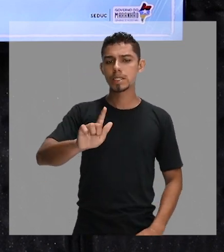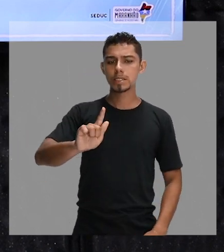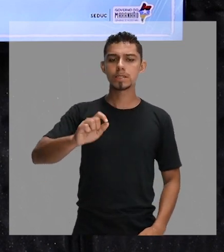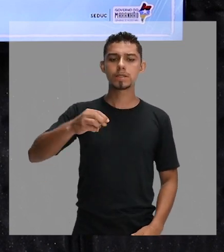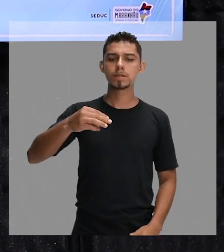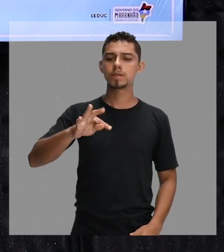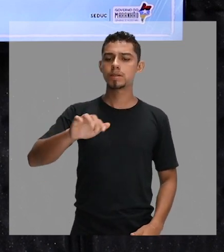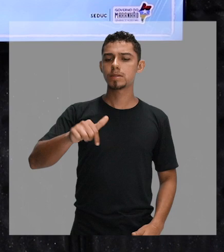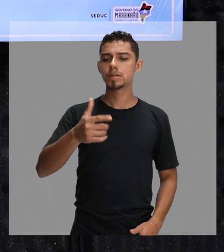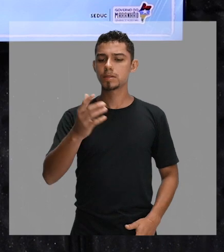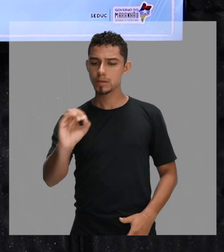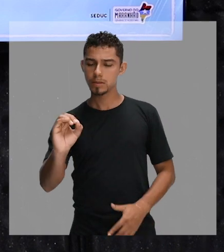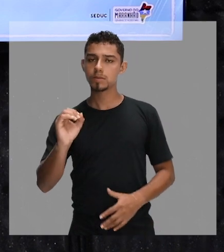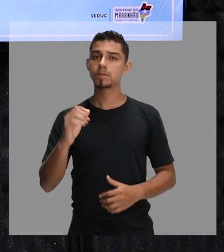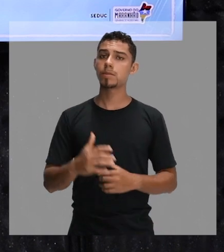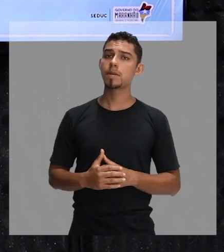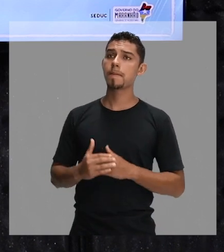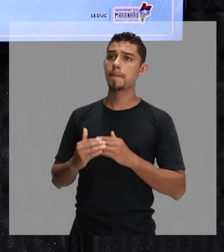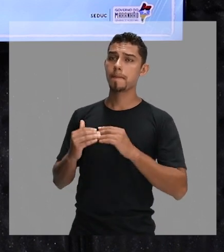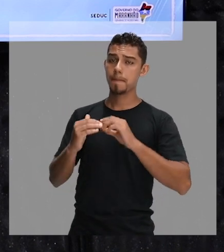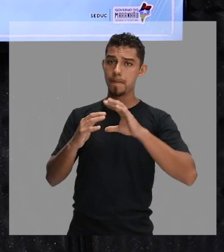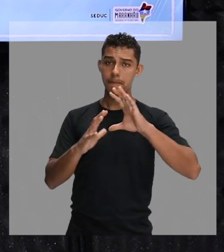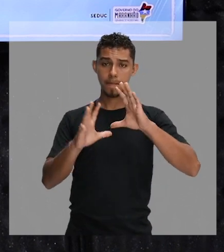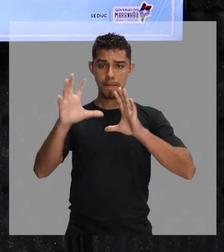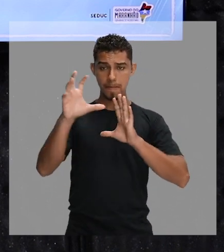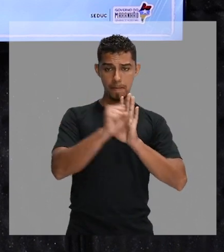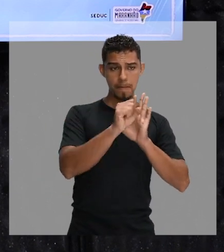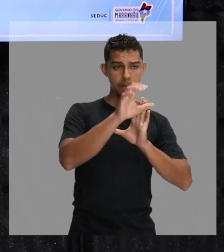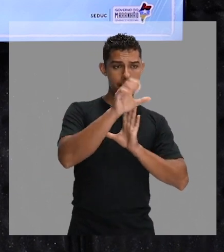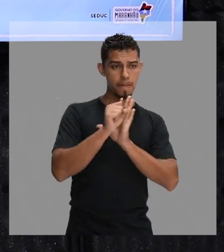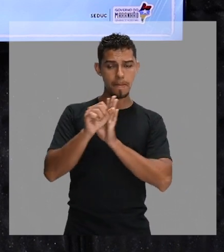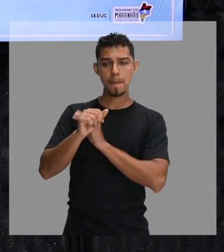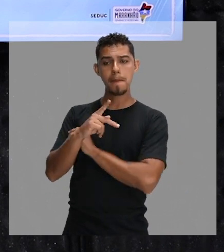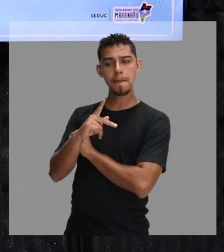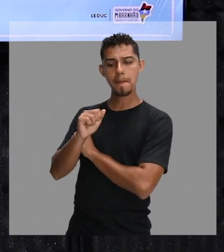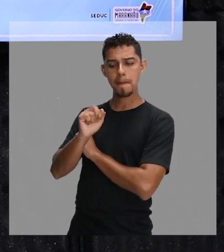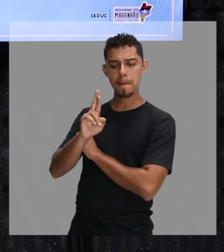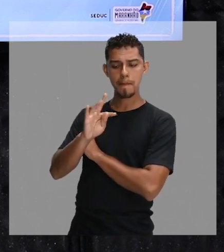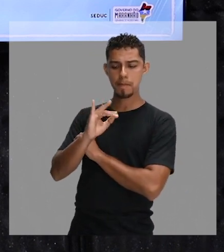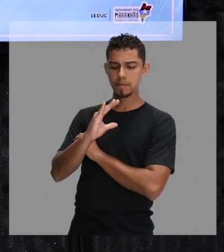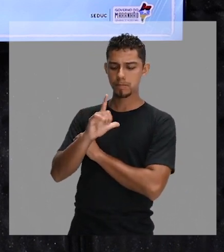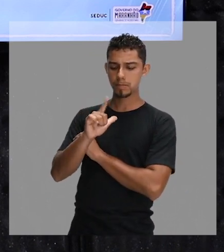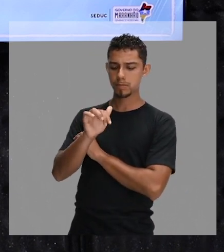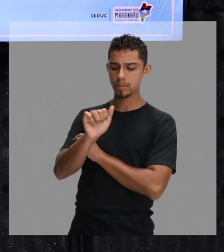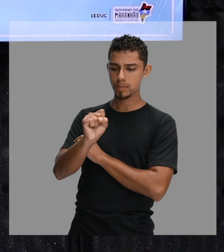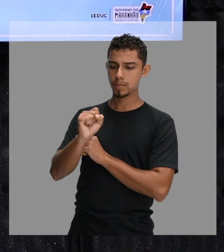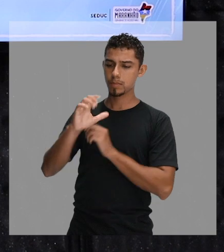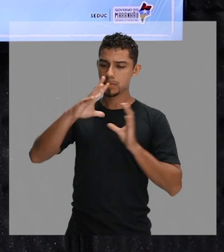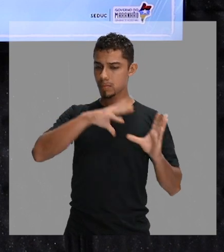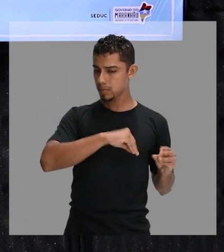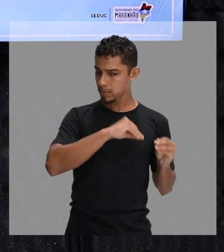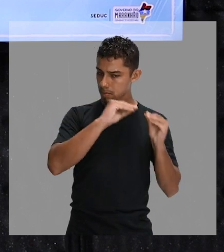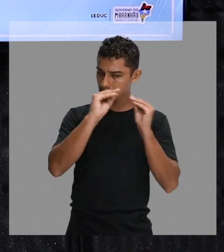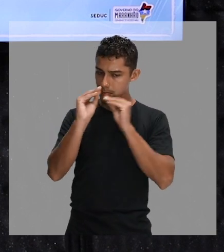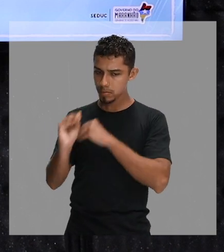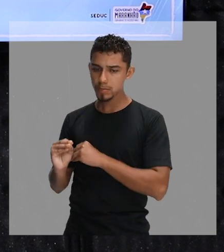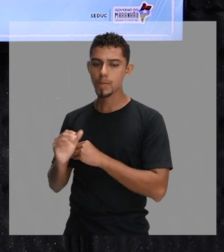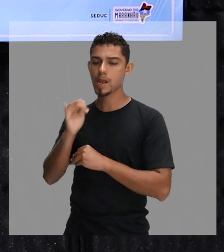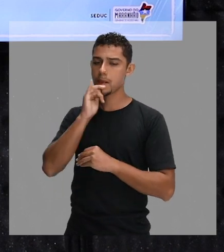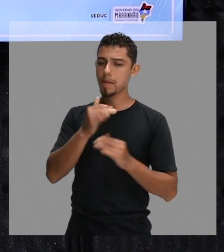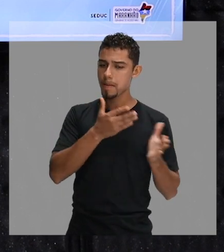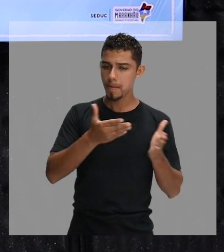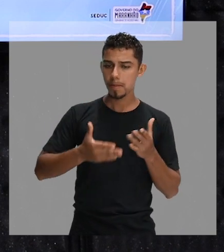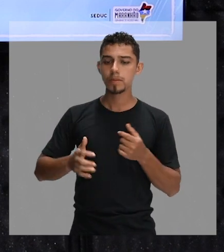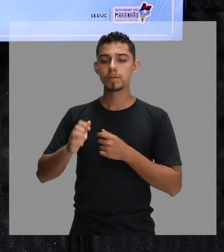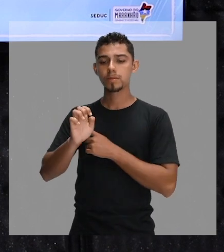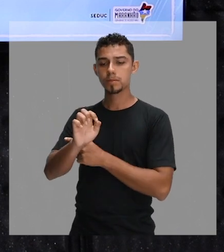maior sedimentação, maior acúmulo de partículas. As partículas elas são transportadas